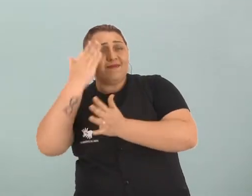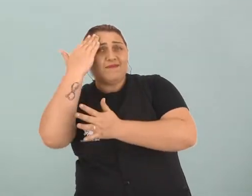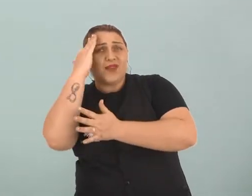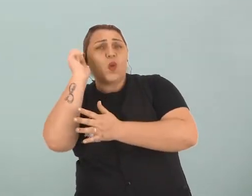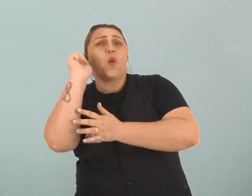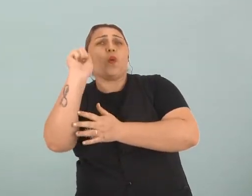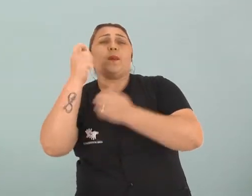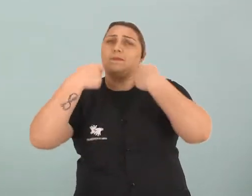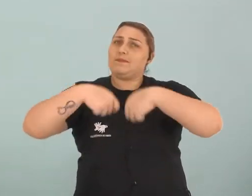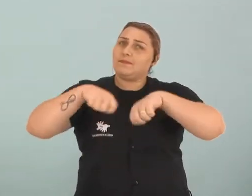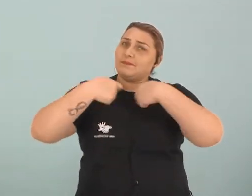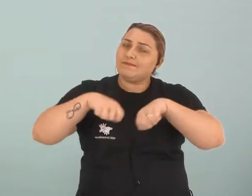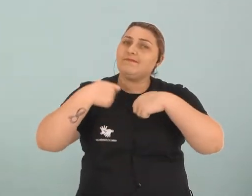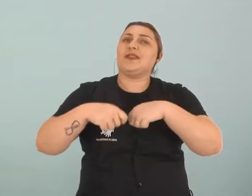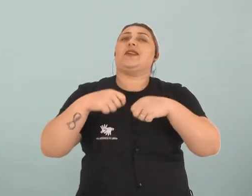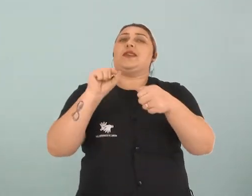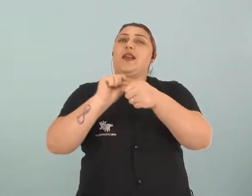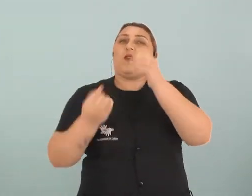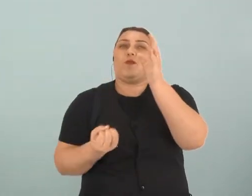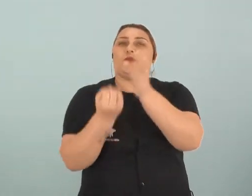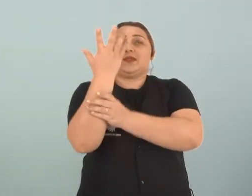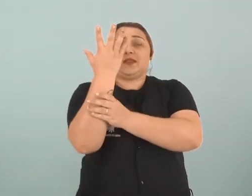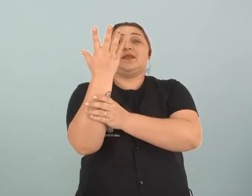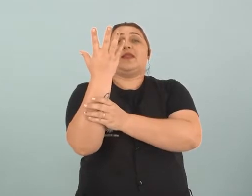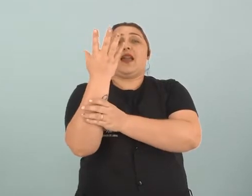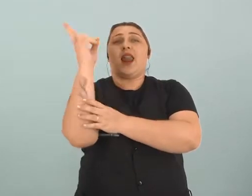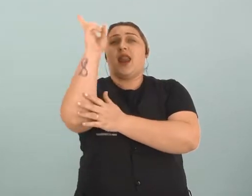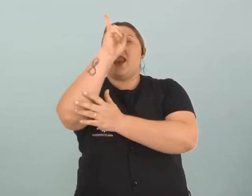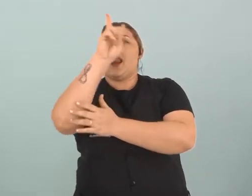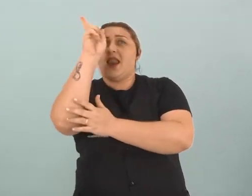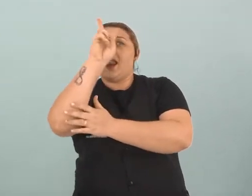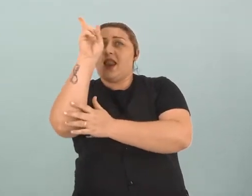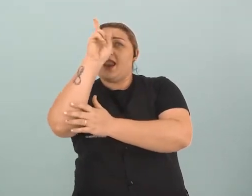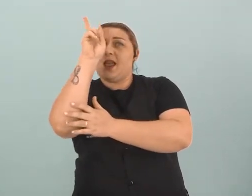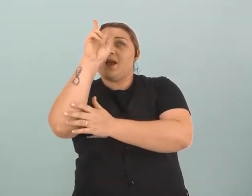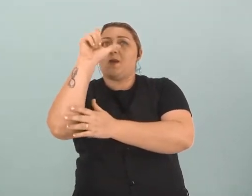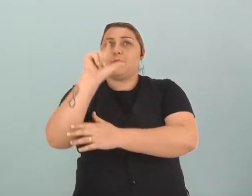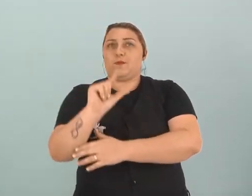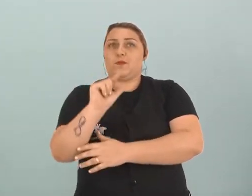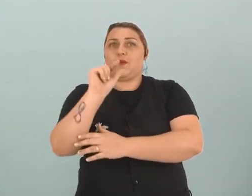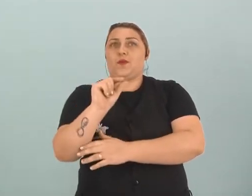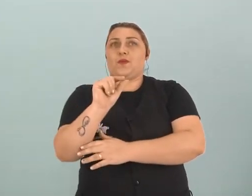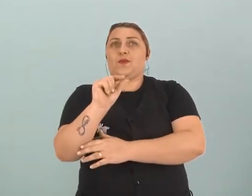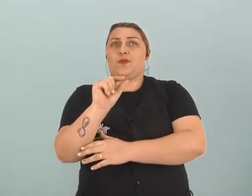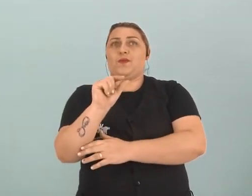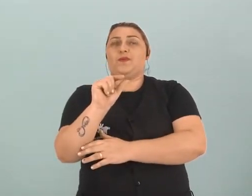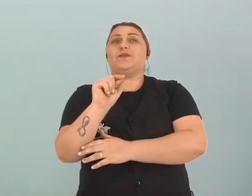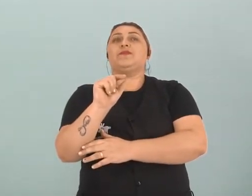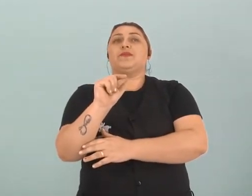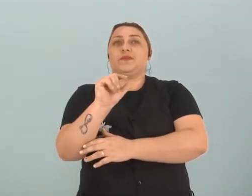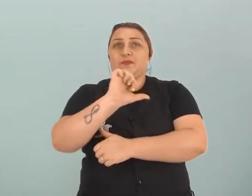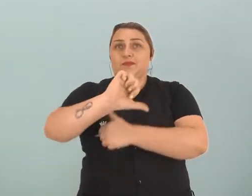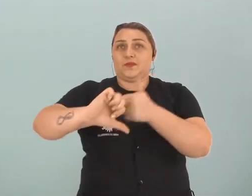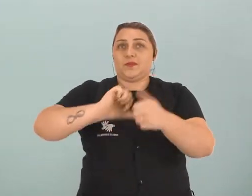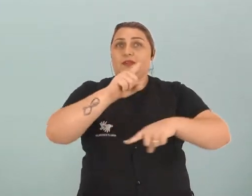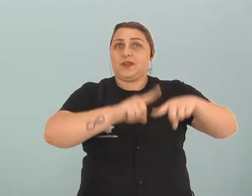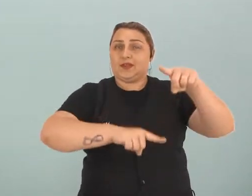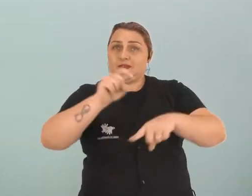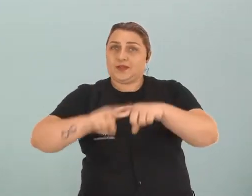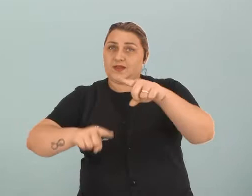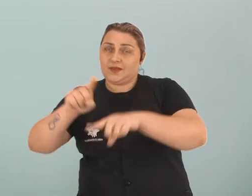é necessário para que ele ocorra, a gente vai relembrar um pouquinho a diferença entre fenômenos físicos e